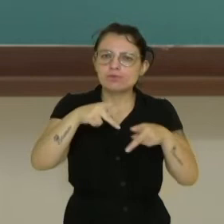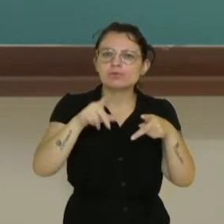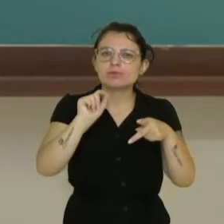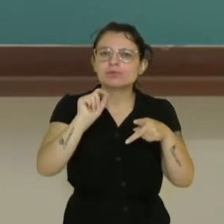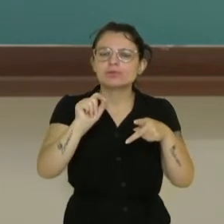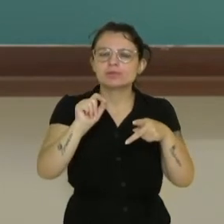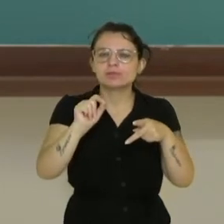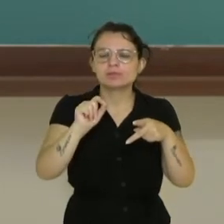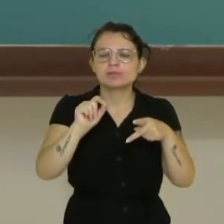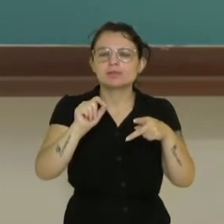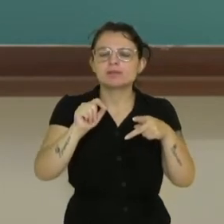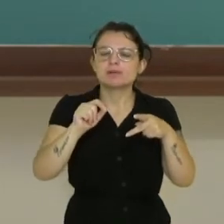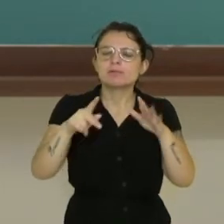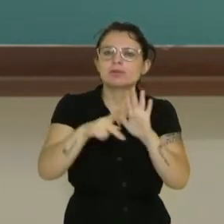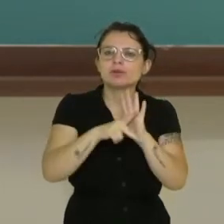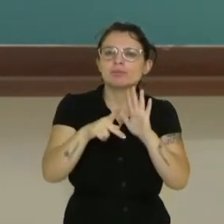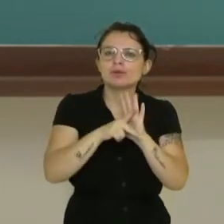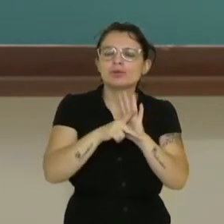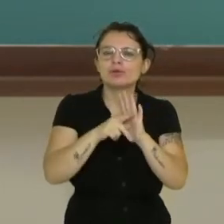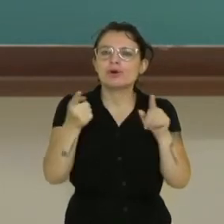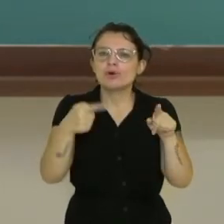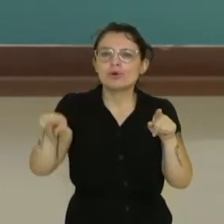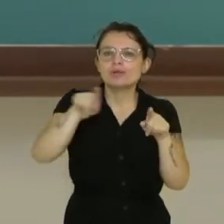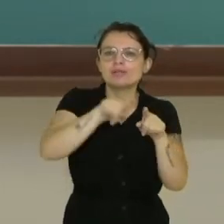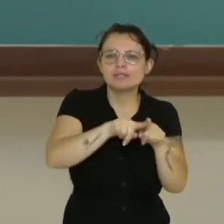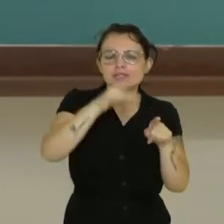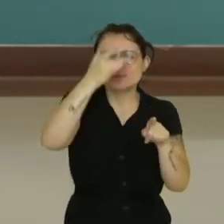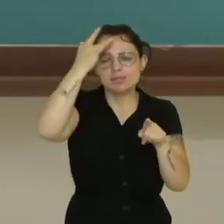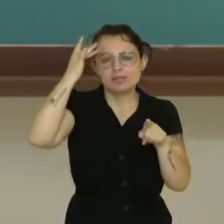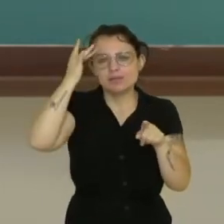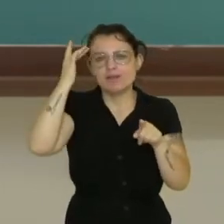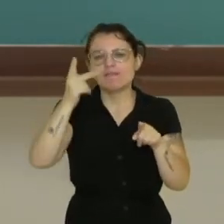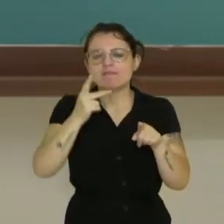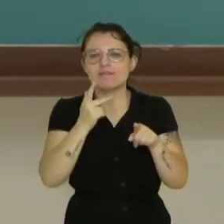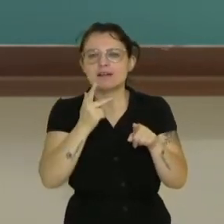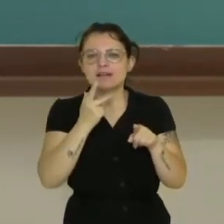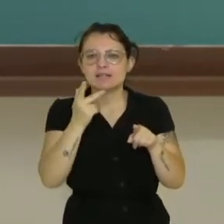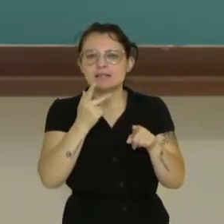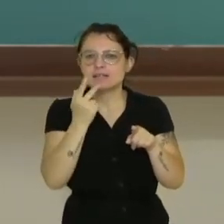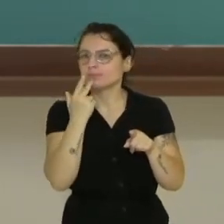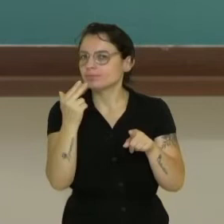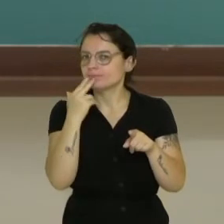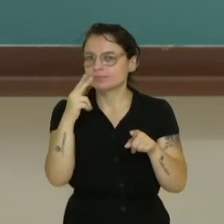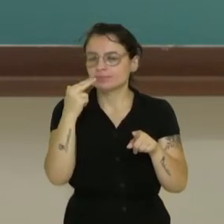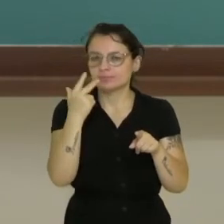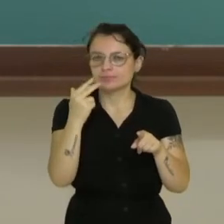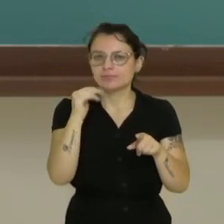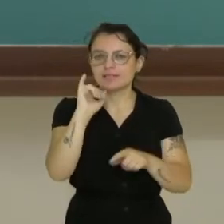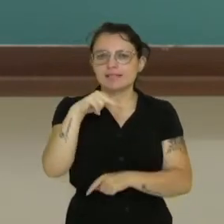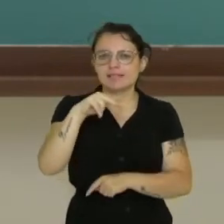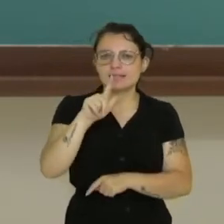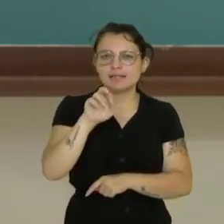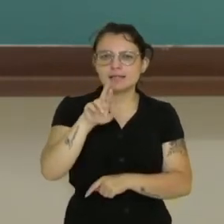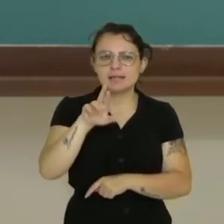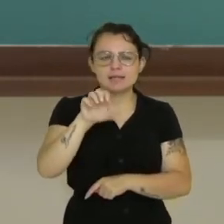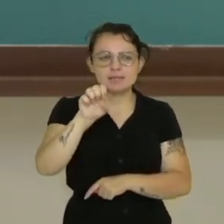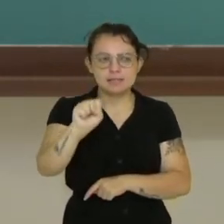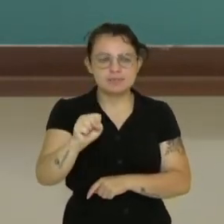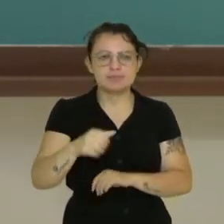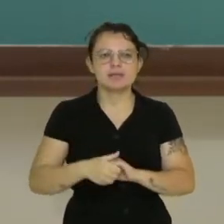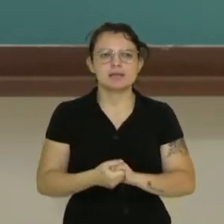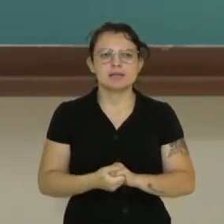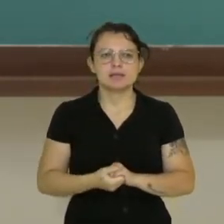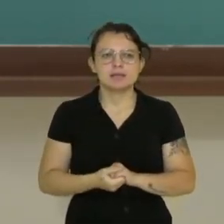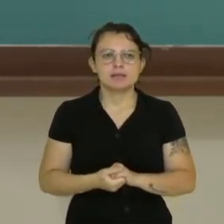origem anglo-saxã, que é o inglês. Lembrando que o inglês é o idioma oficial dos Estados Unidos e um dos